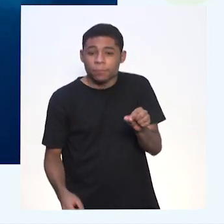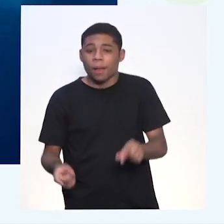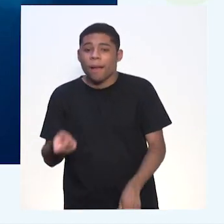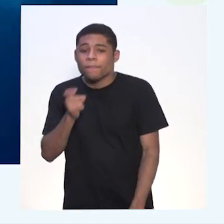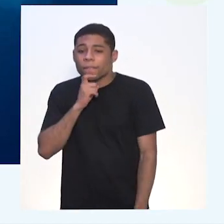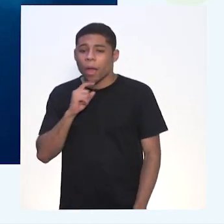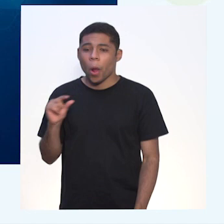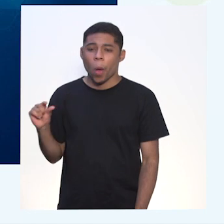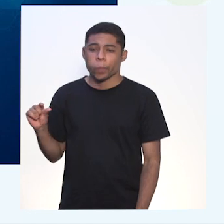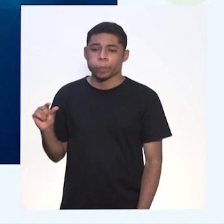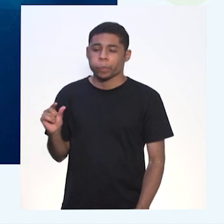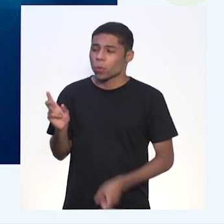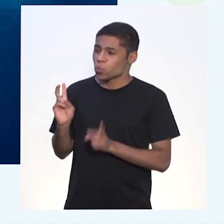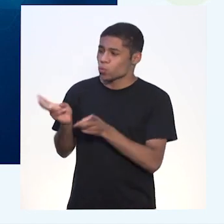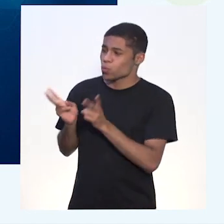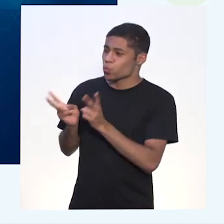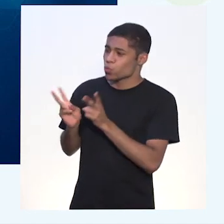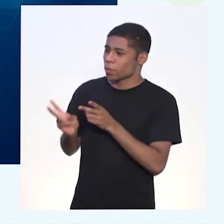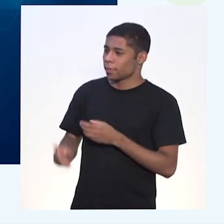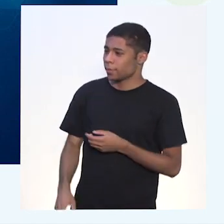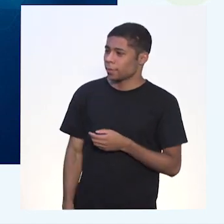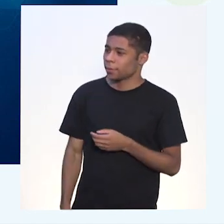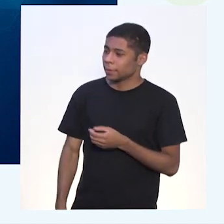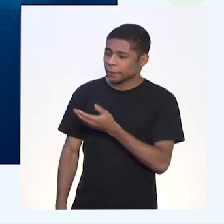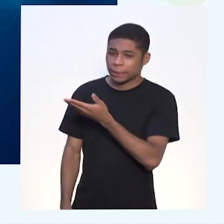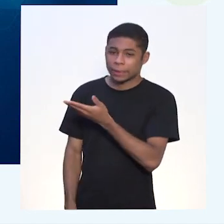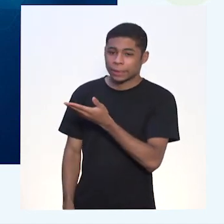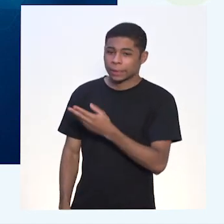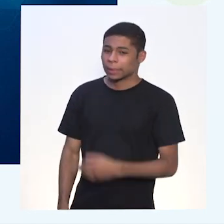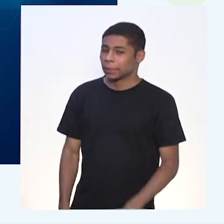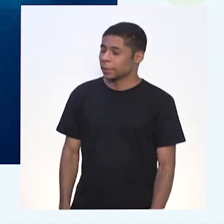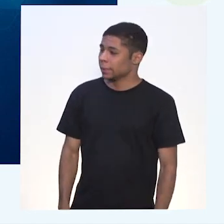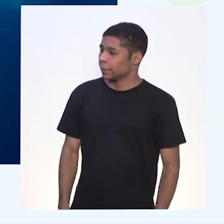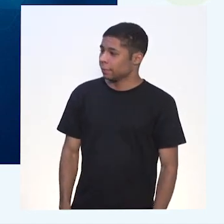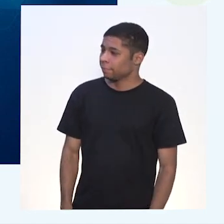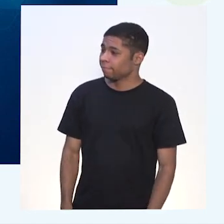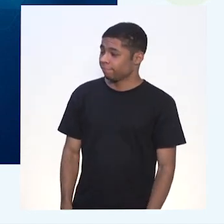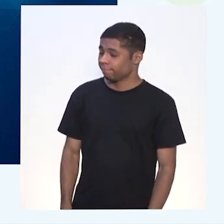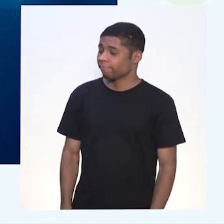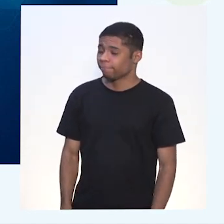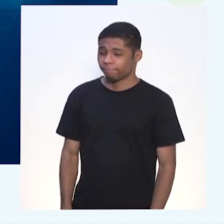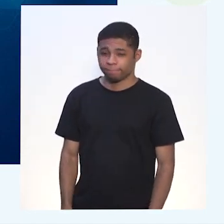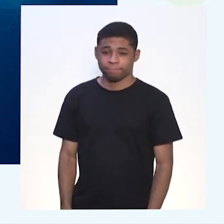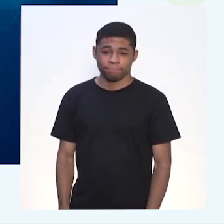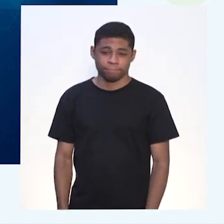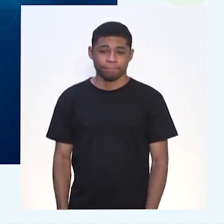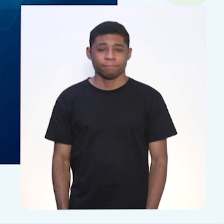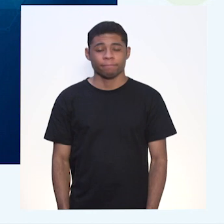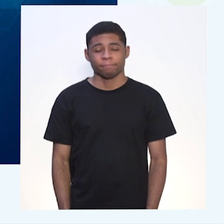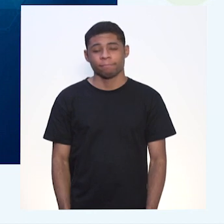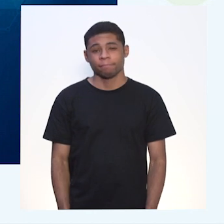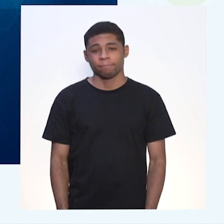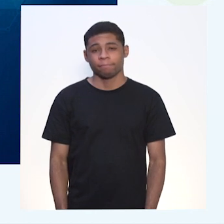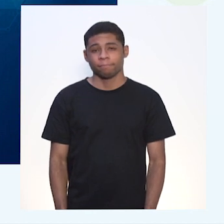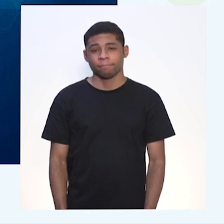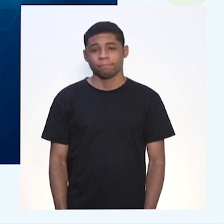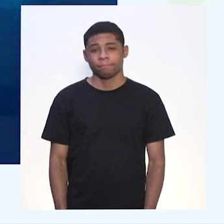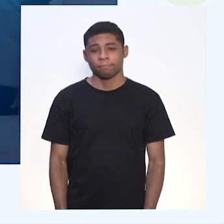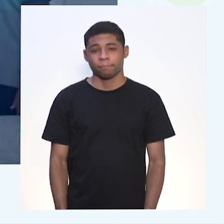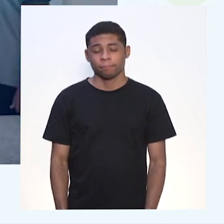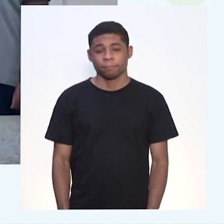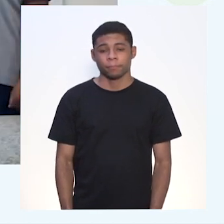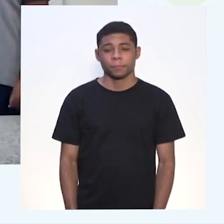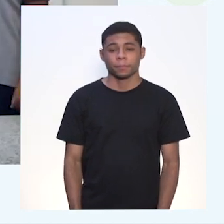Enquanto da água gelada, ele ainda aparece aqui na parede, né? Num tamanho bem representativo, tá significativo